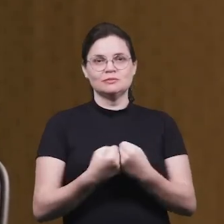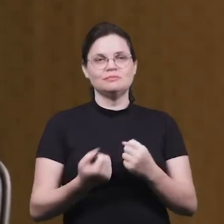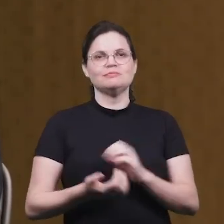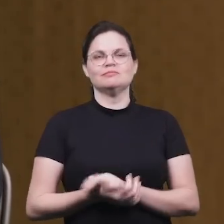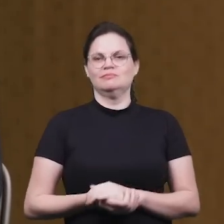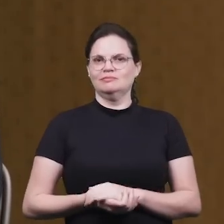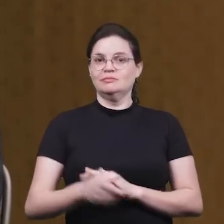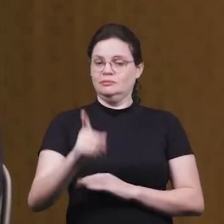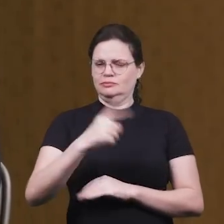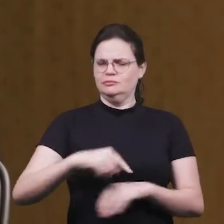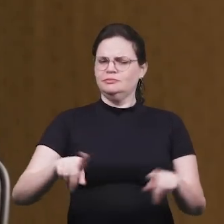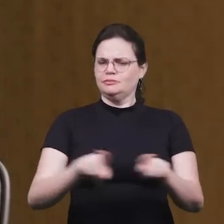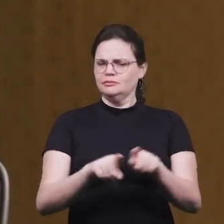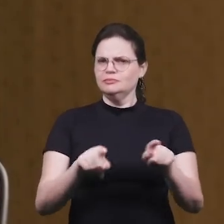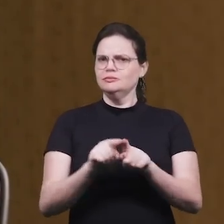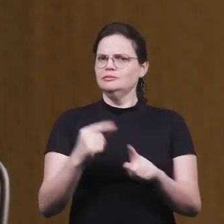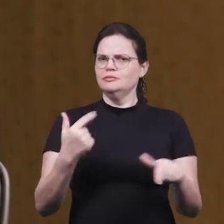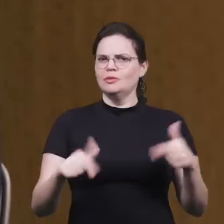estão trabalhando,